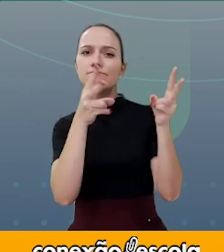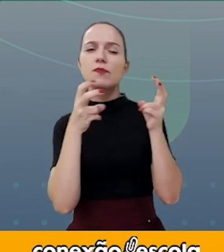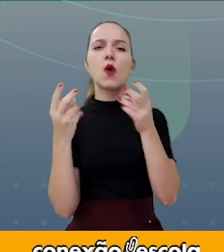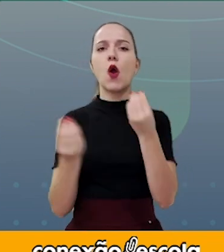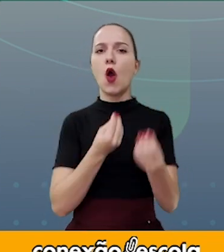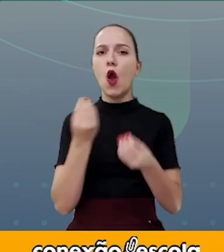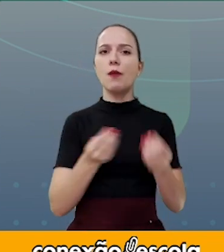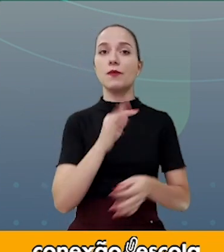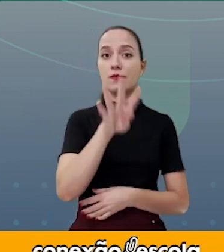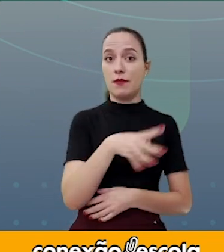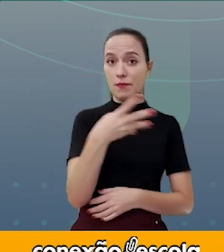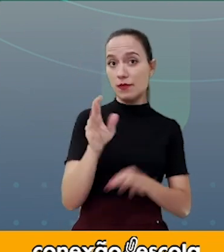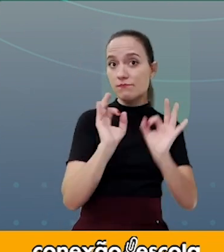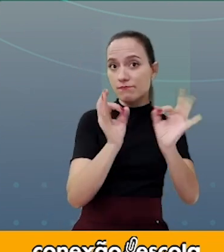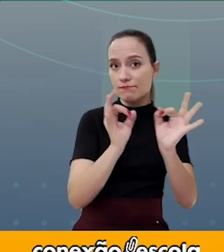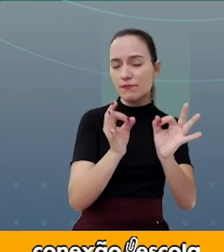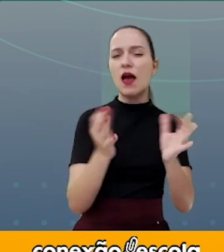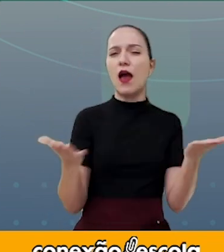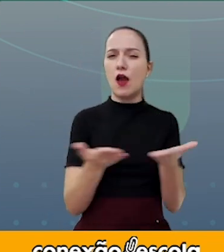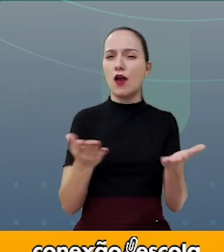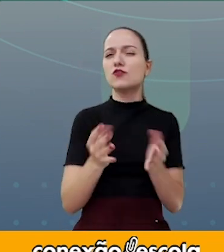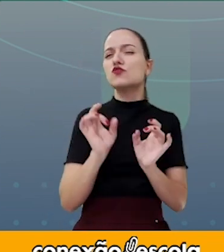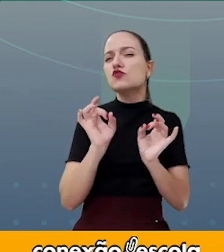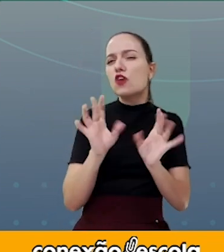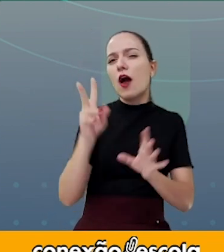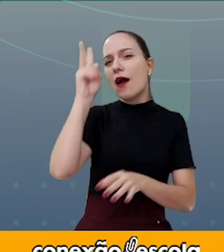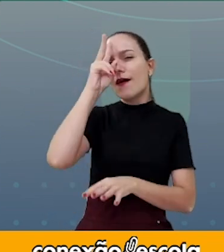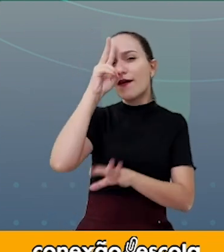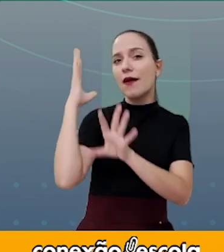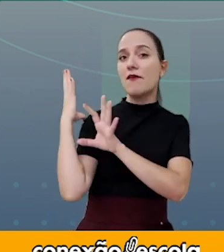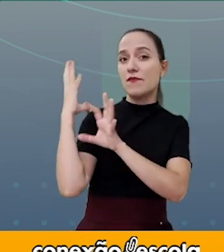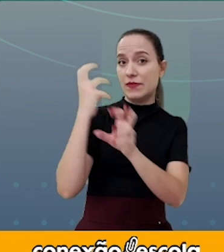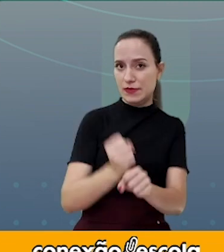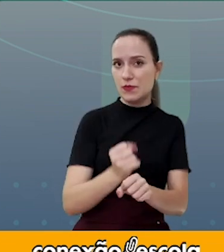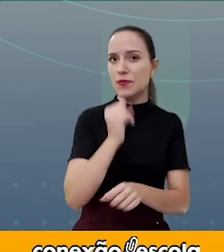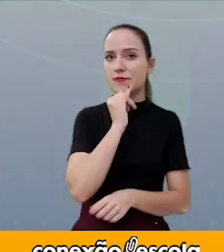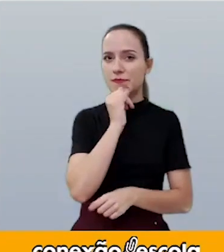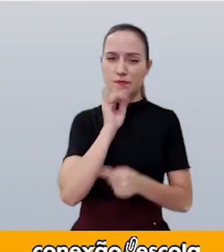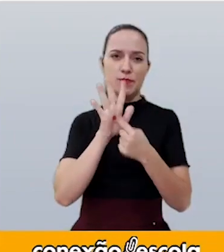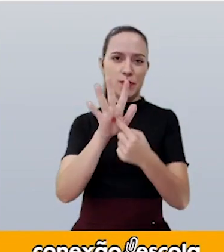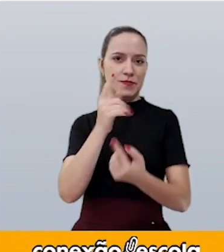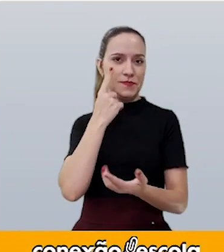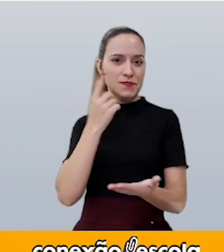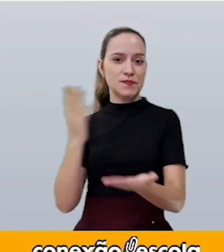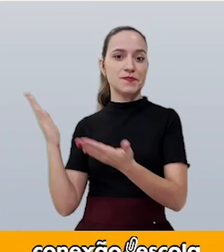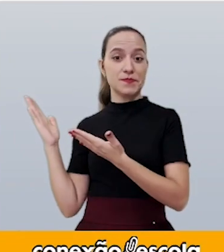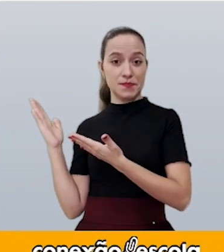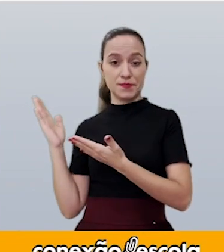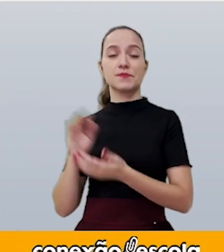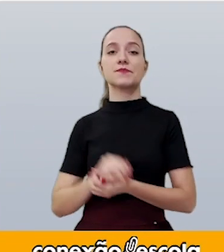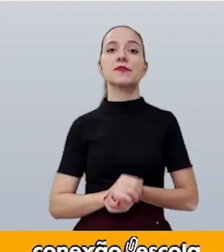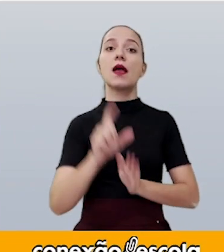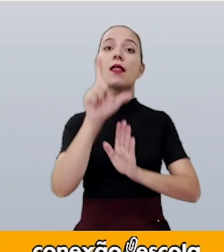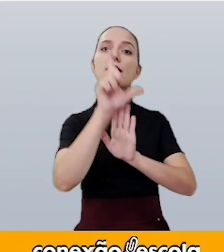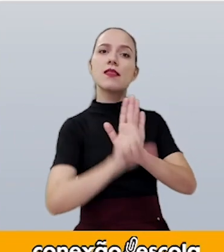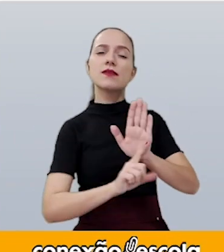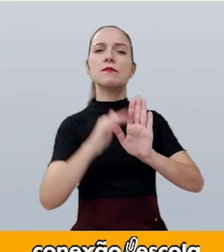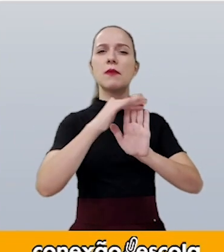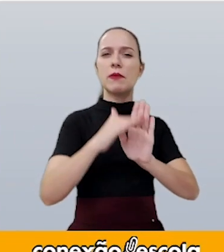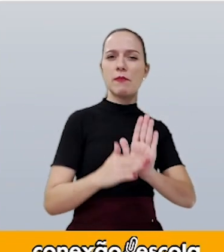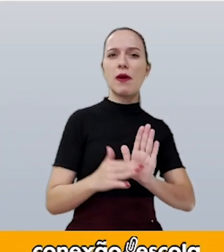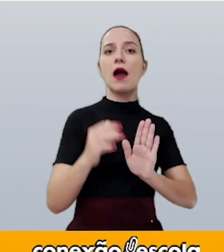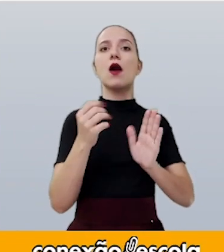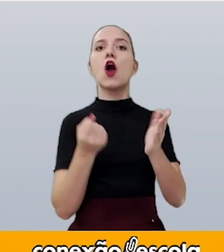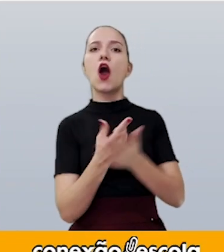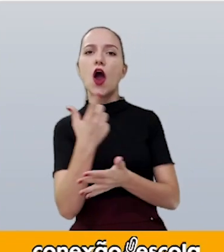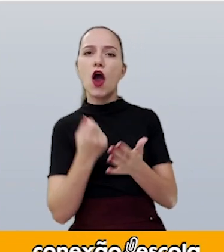uma tabela. Nós vamos relembrar alguns exemplos. Veja, uma lista de compras do